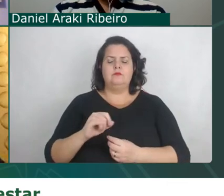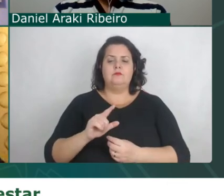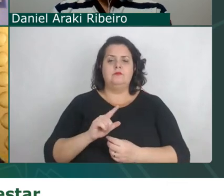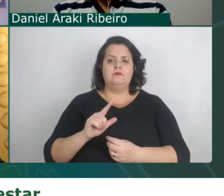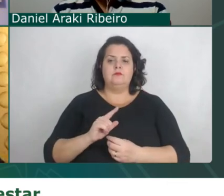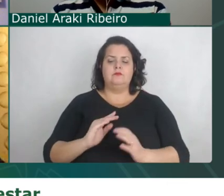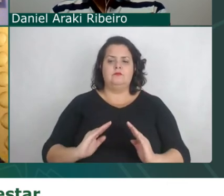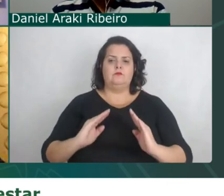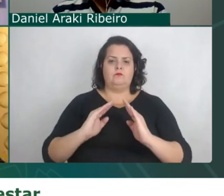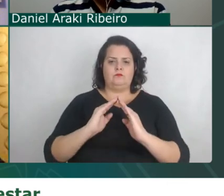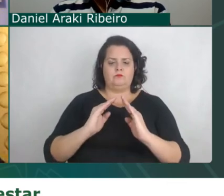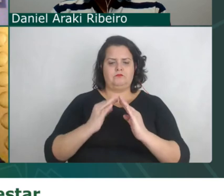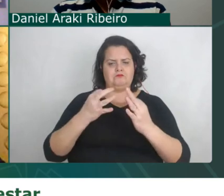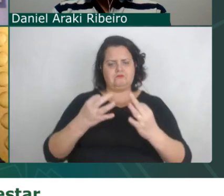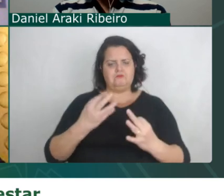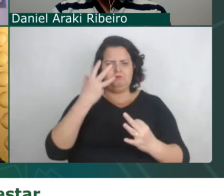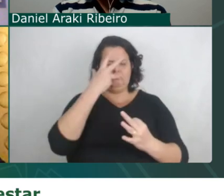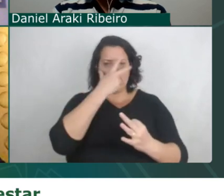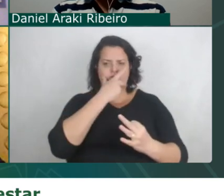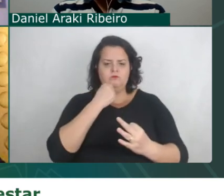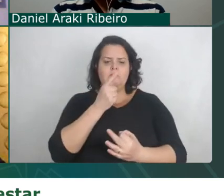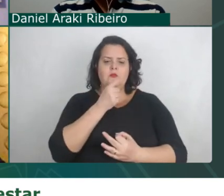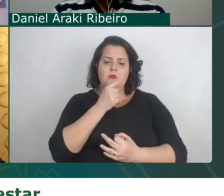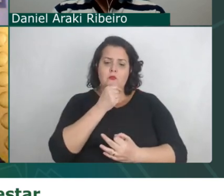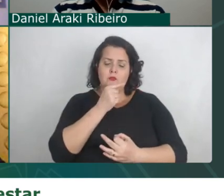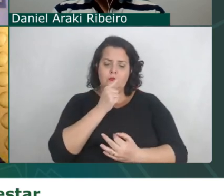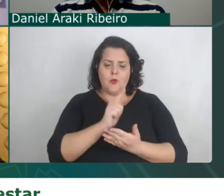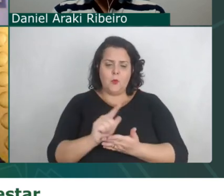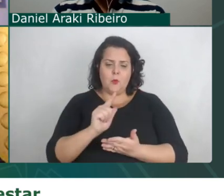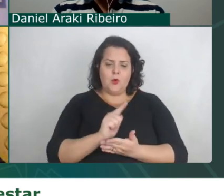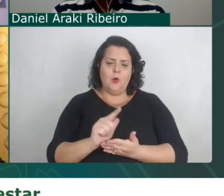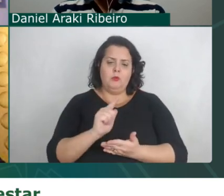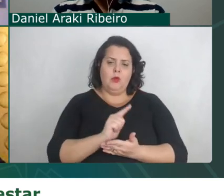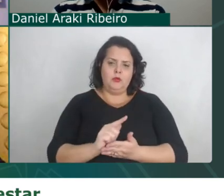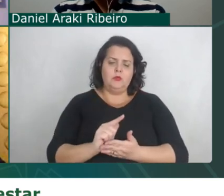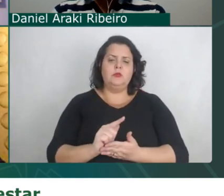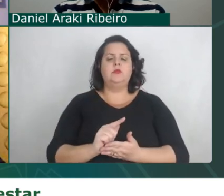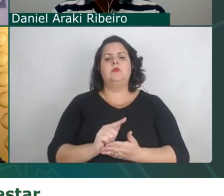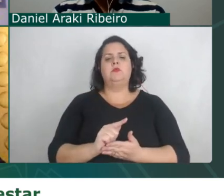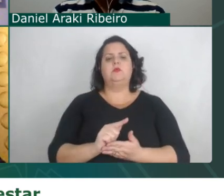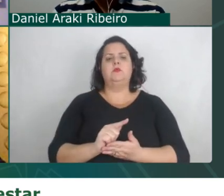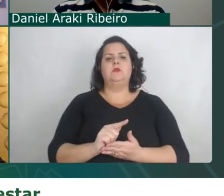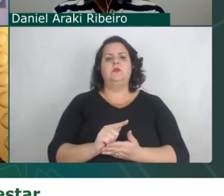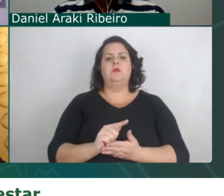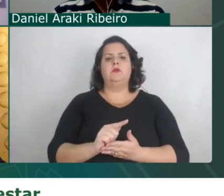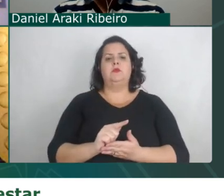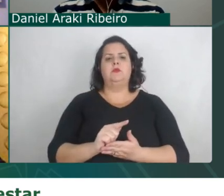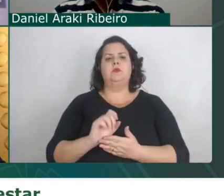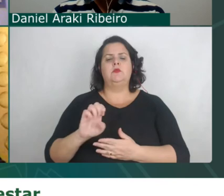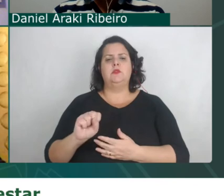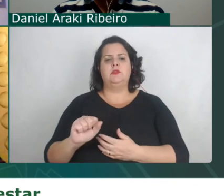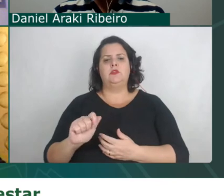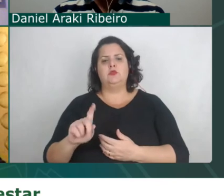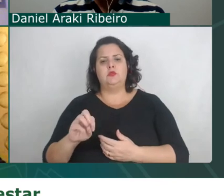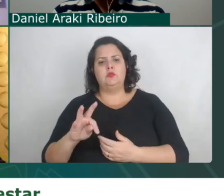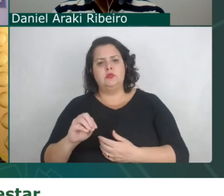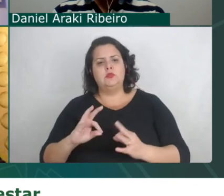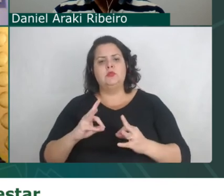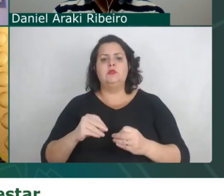digna, oferta de água potável e saneamento básico, isso mitigará muito os efeitos da poluição em relação a